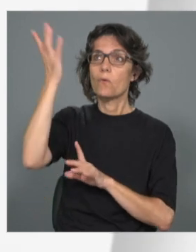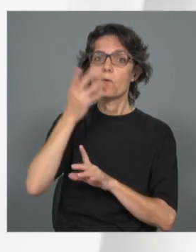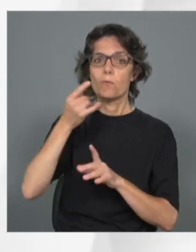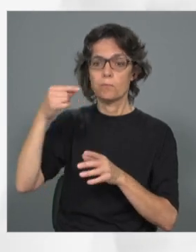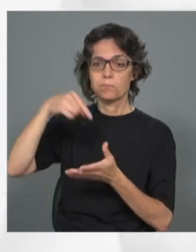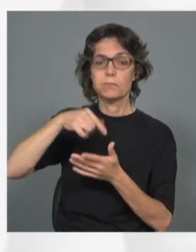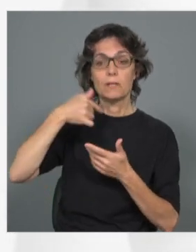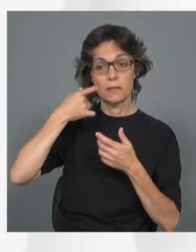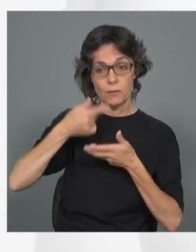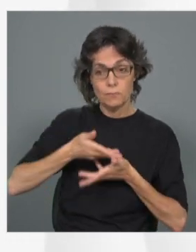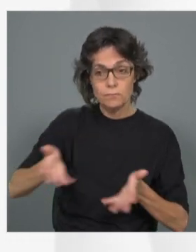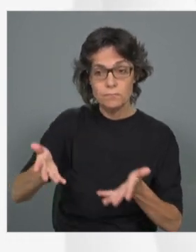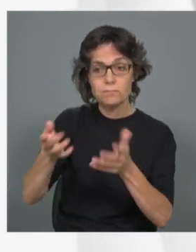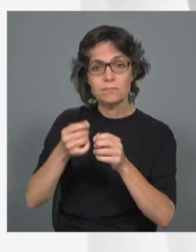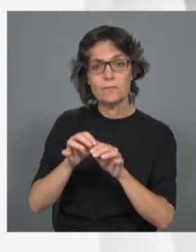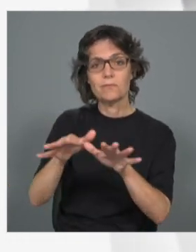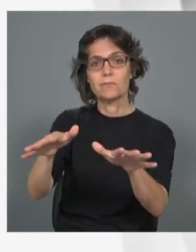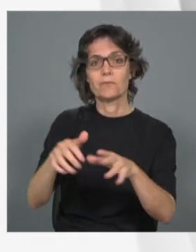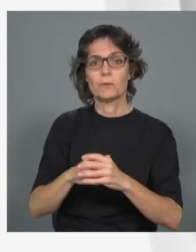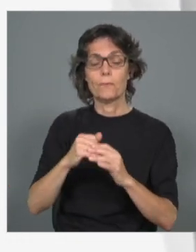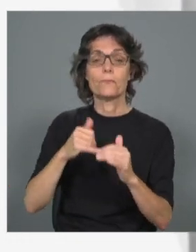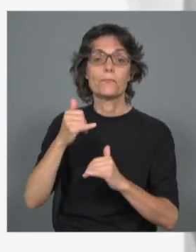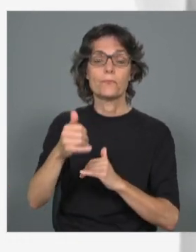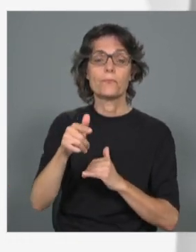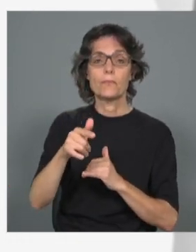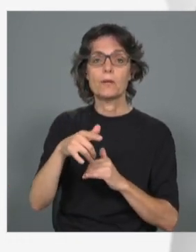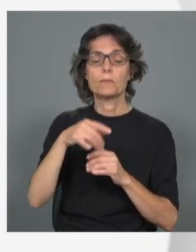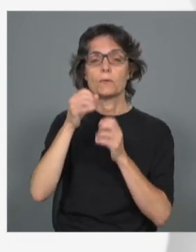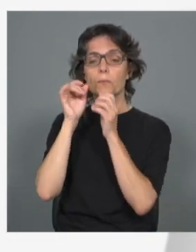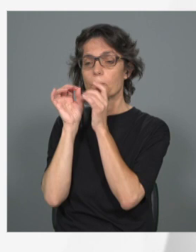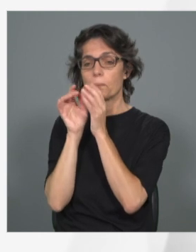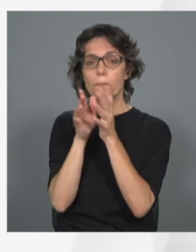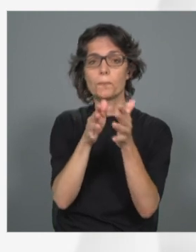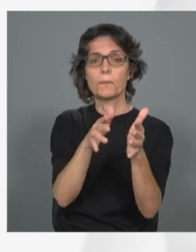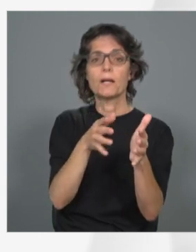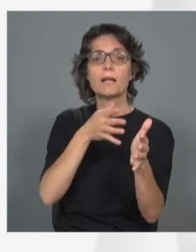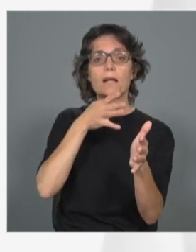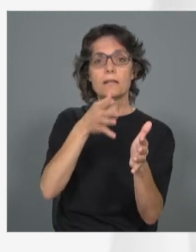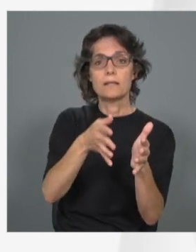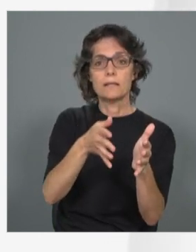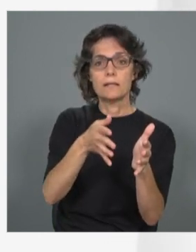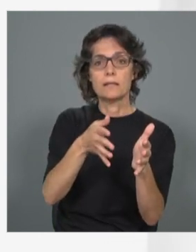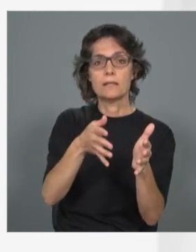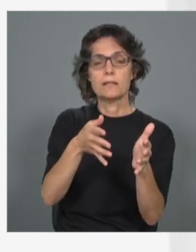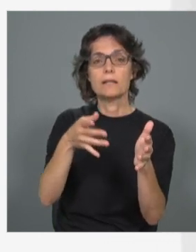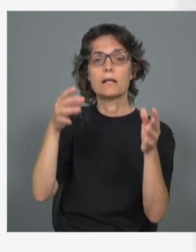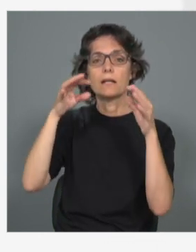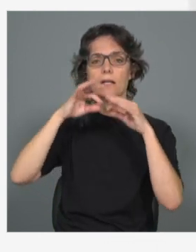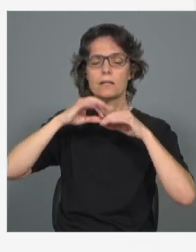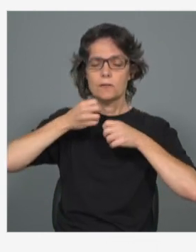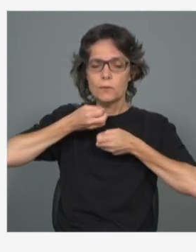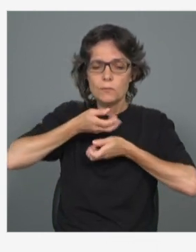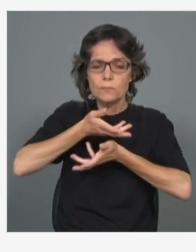eu vos envio a vós." Dito isto, soprou sobre eles e disse-lhes: "Recebei o Espírito